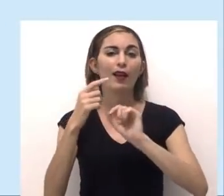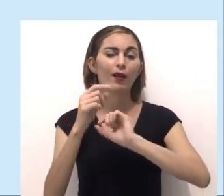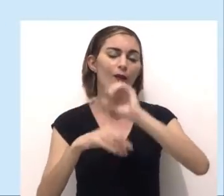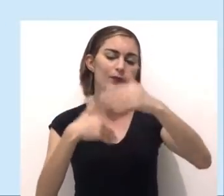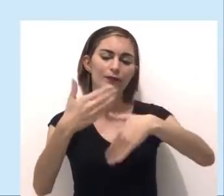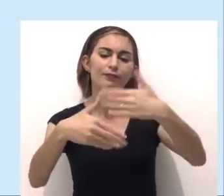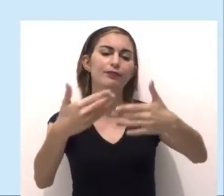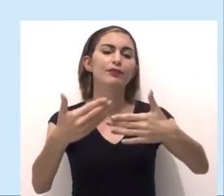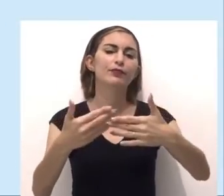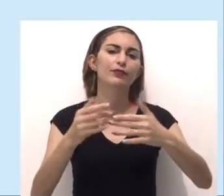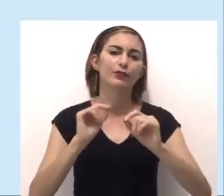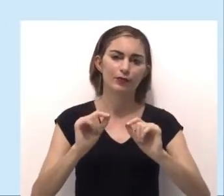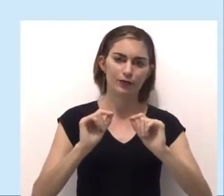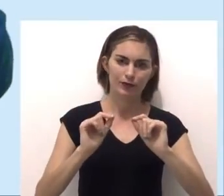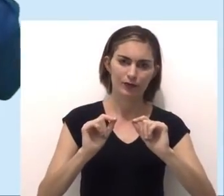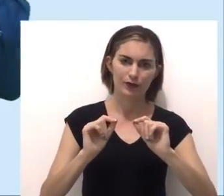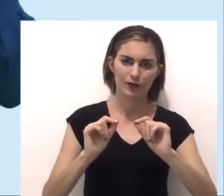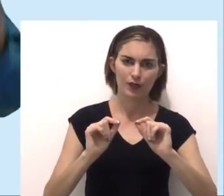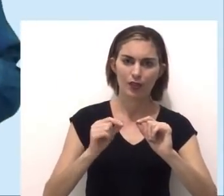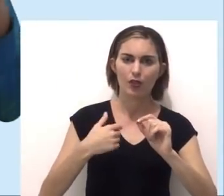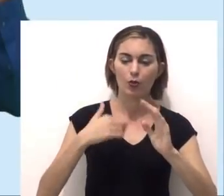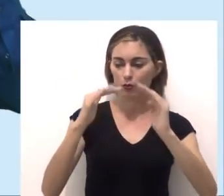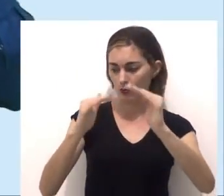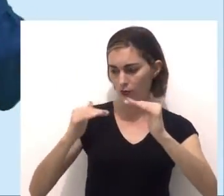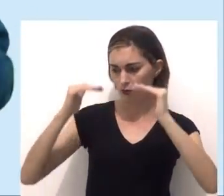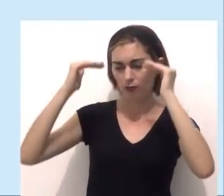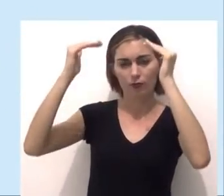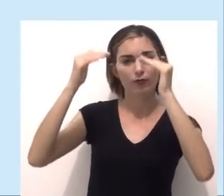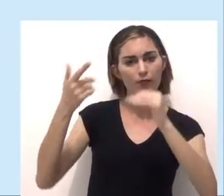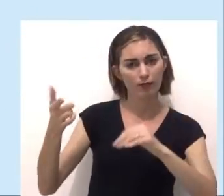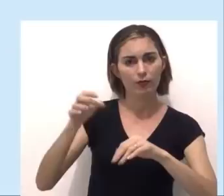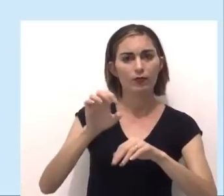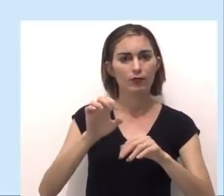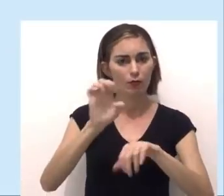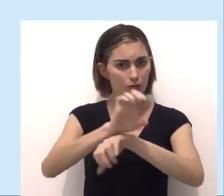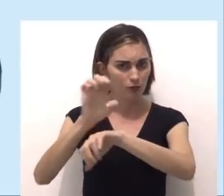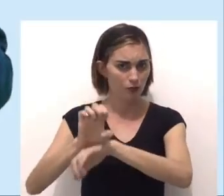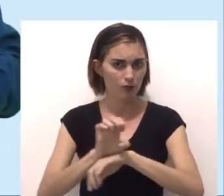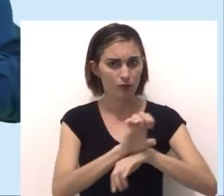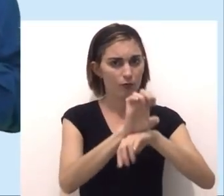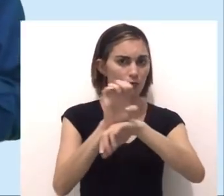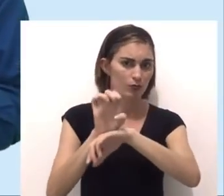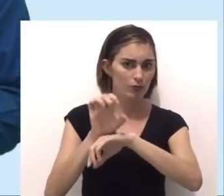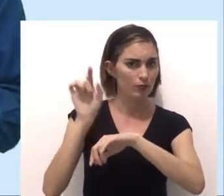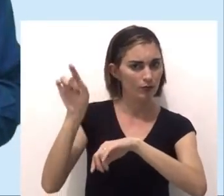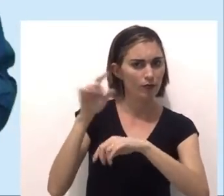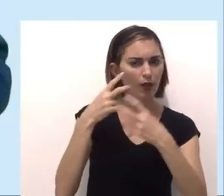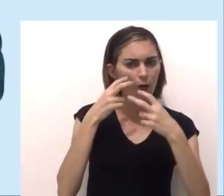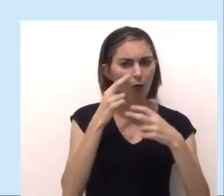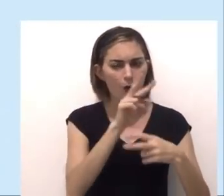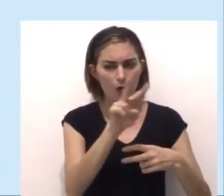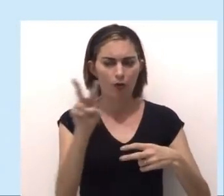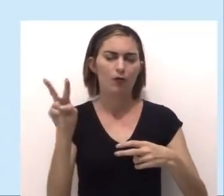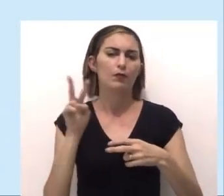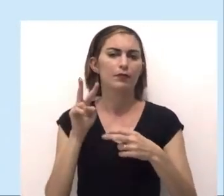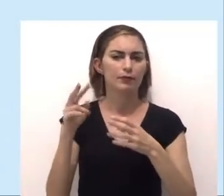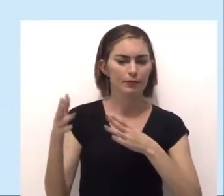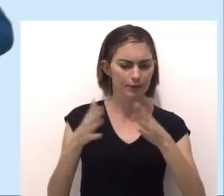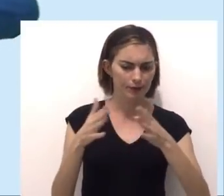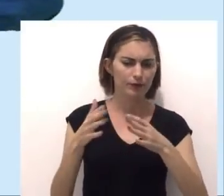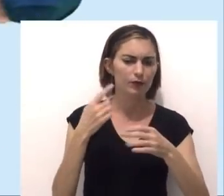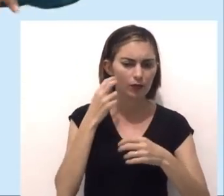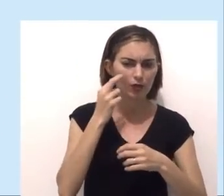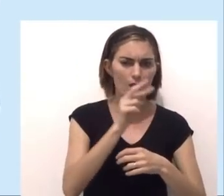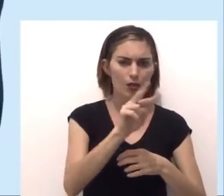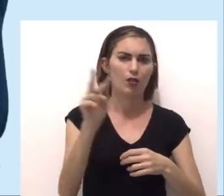sua competição à justificativa da soberania estatal. Então, como vocês observam, é isso.